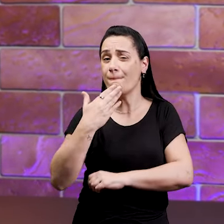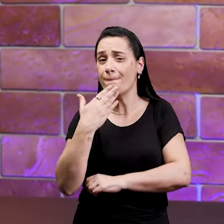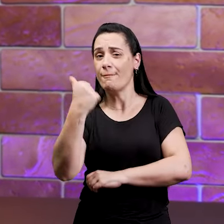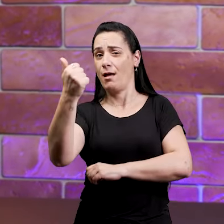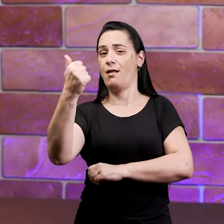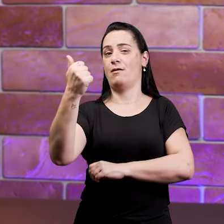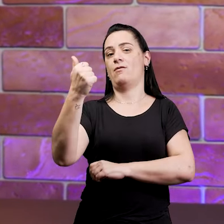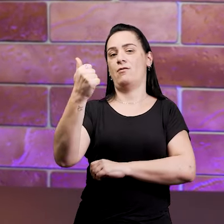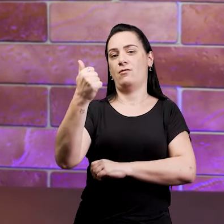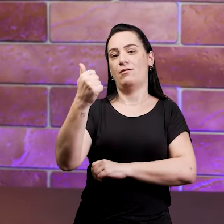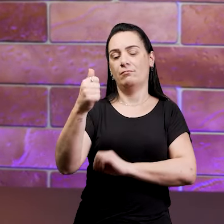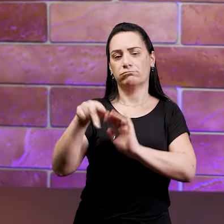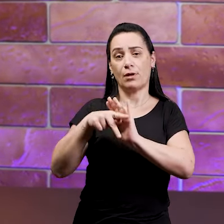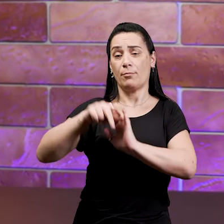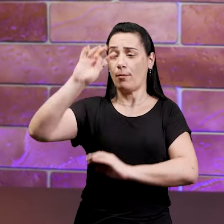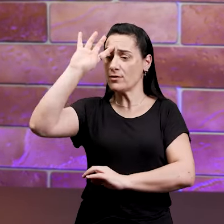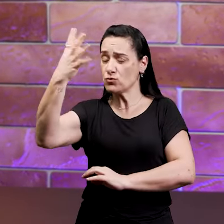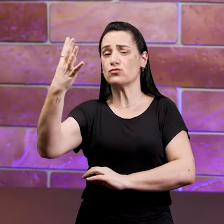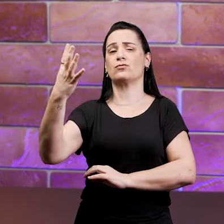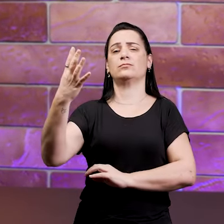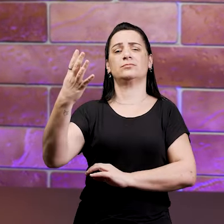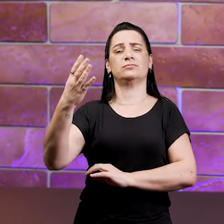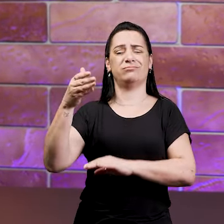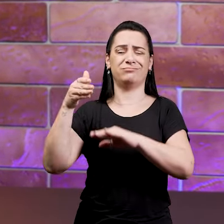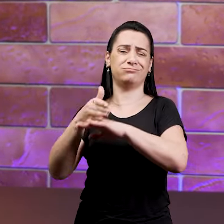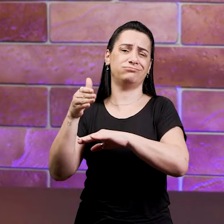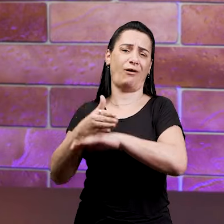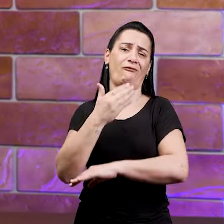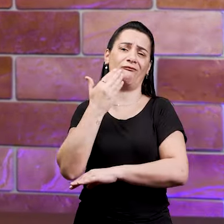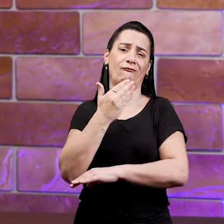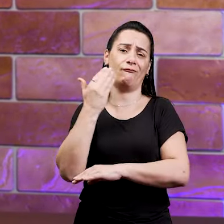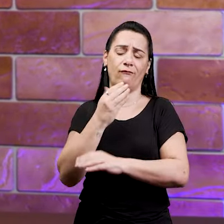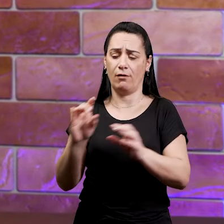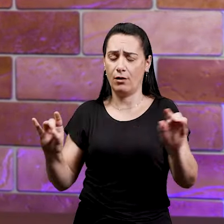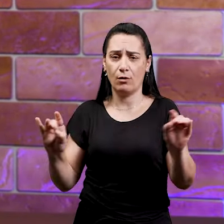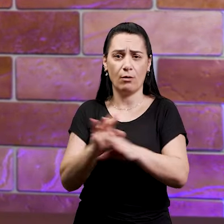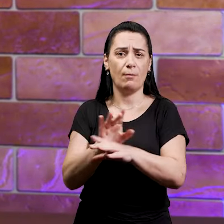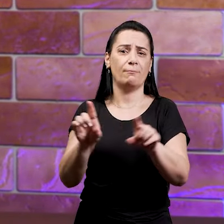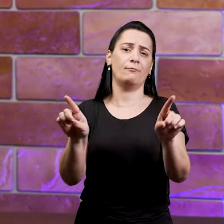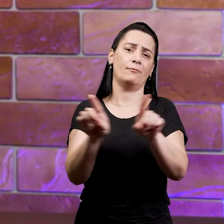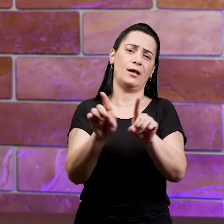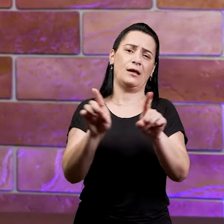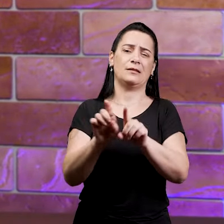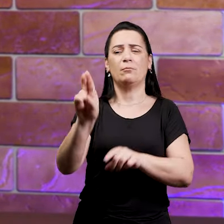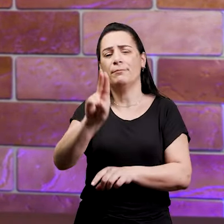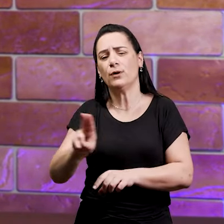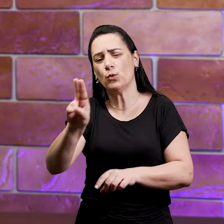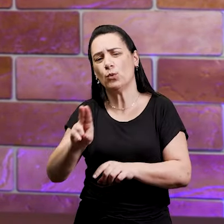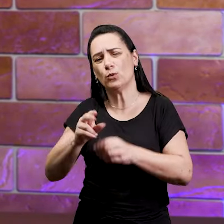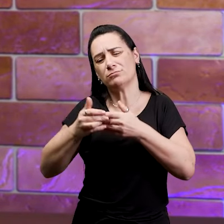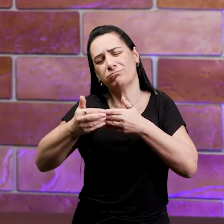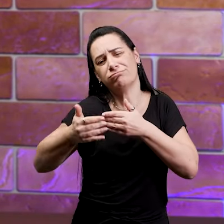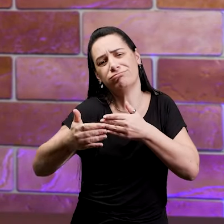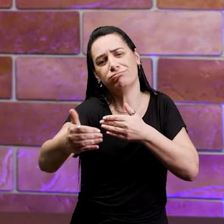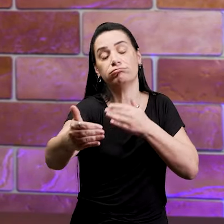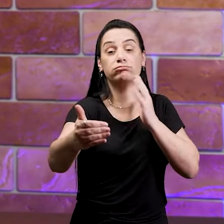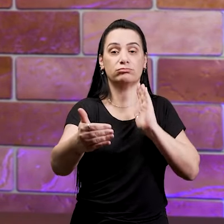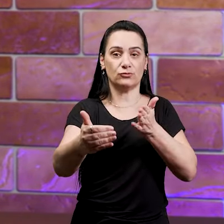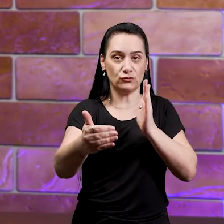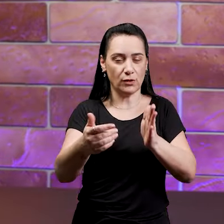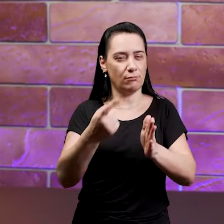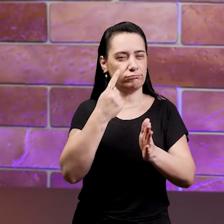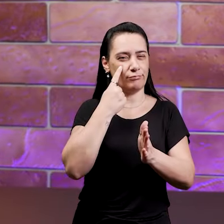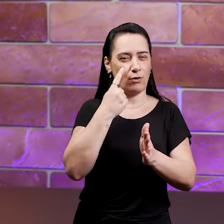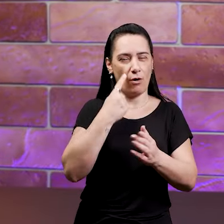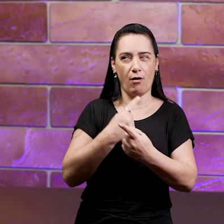melhores reuniões online por meio de uma solução acessível, completa e, é claro, já muito usada pelo